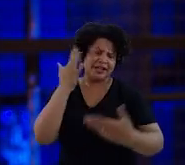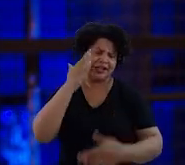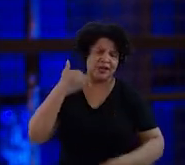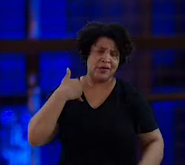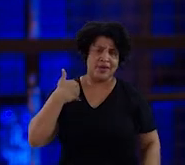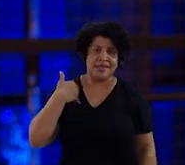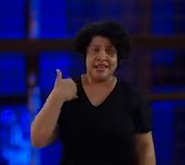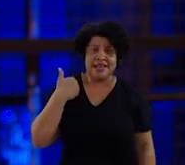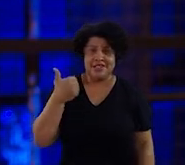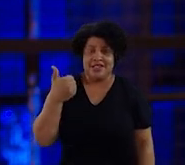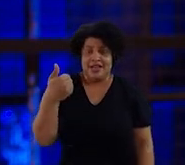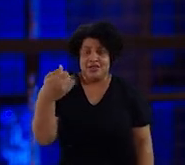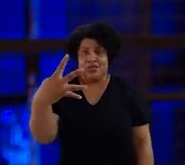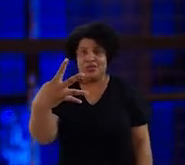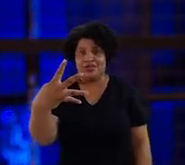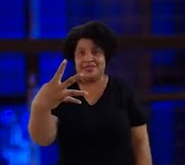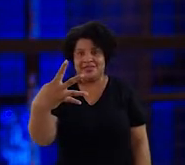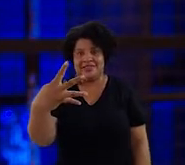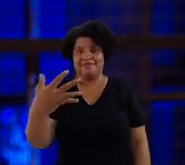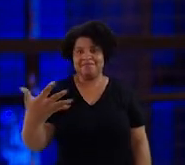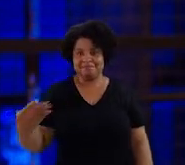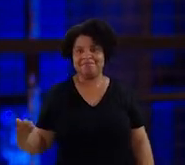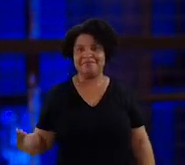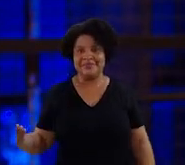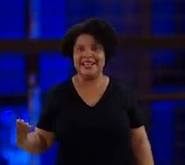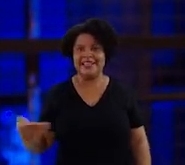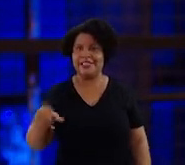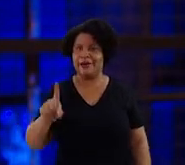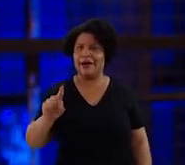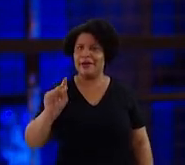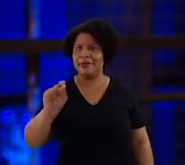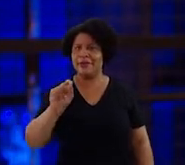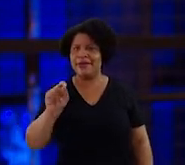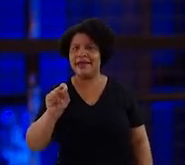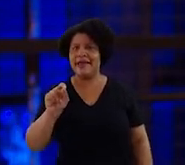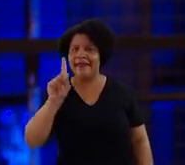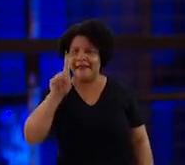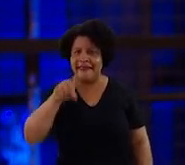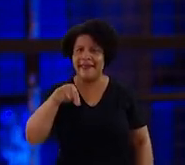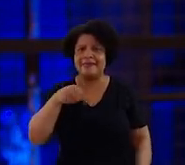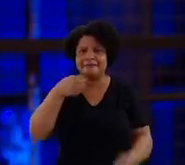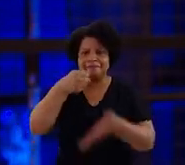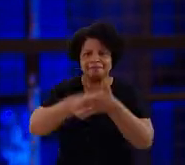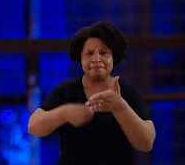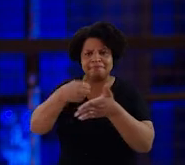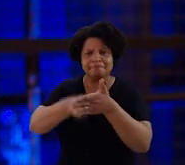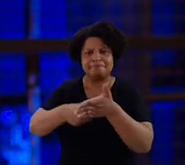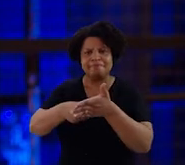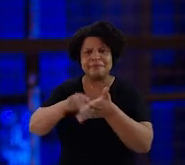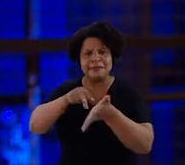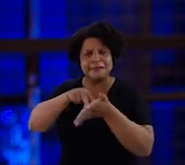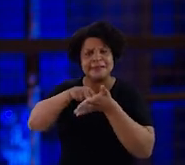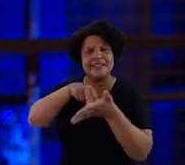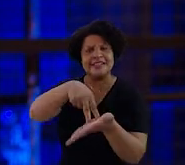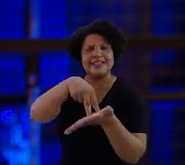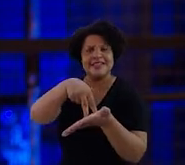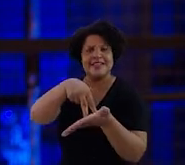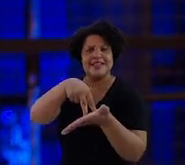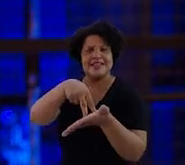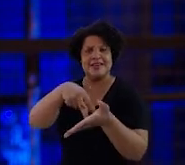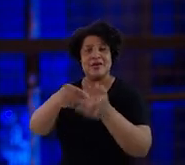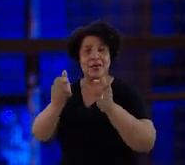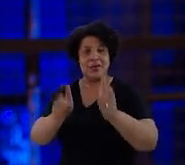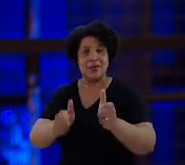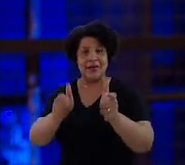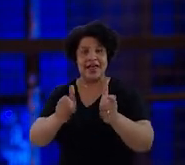tá ligado? Então, tipo... é muito de persistir nesse lugar de